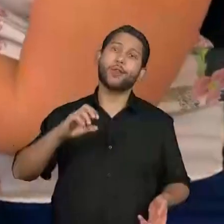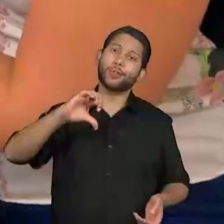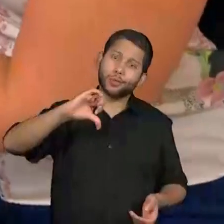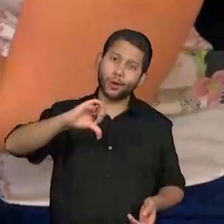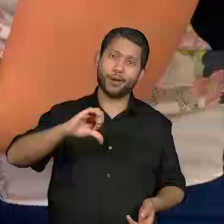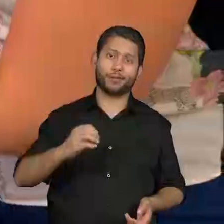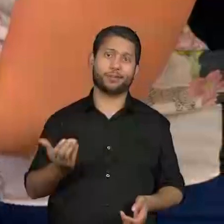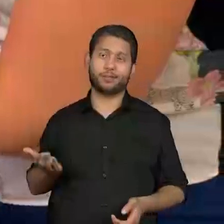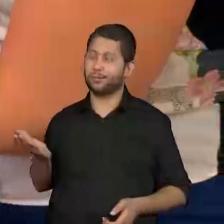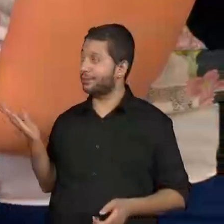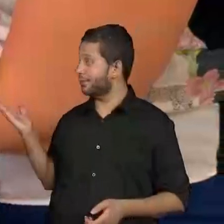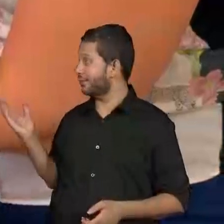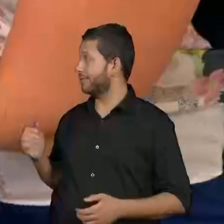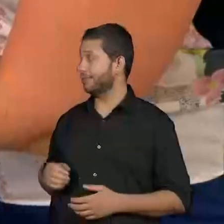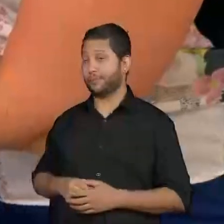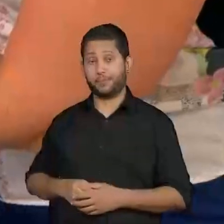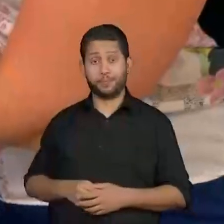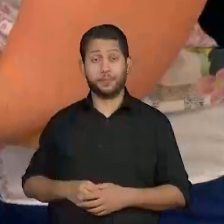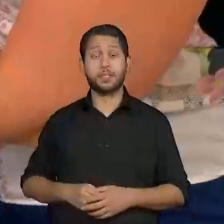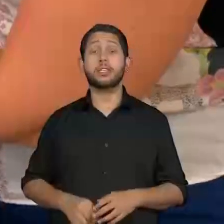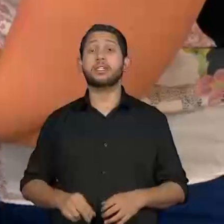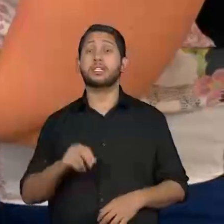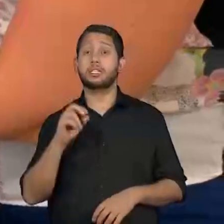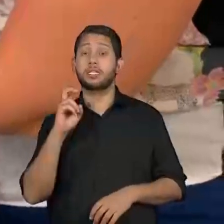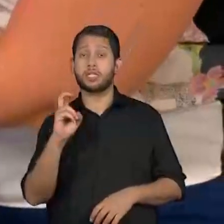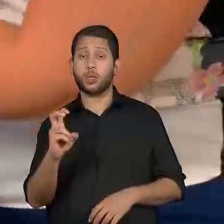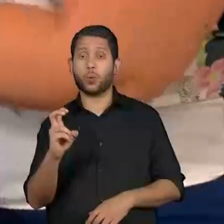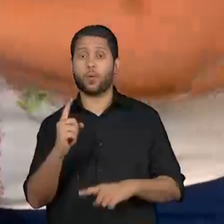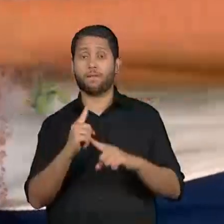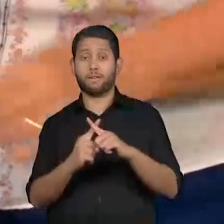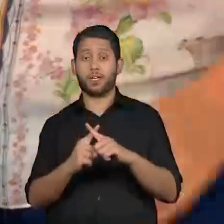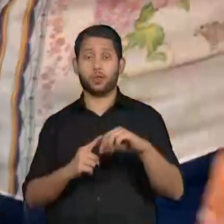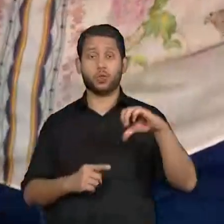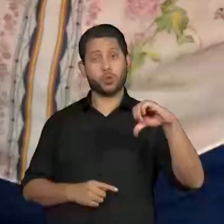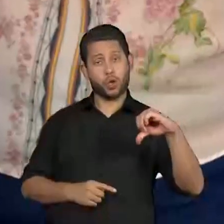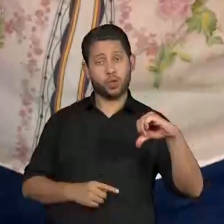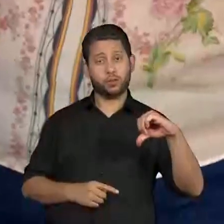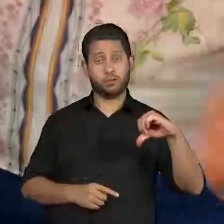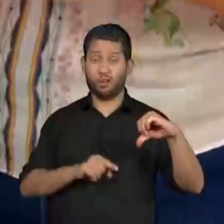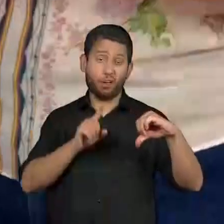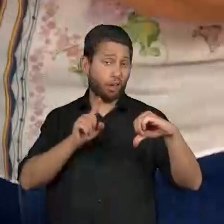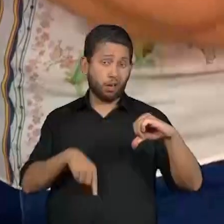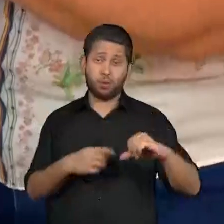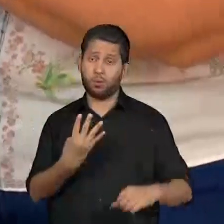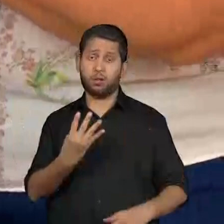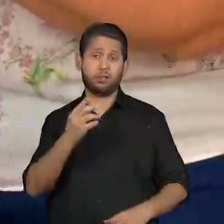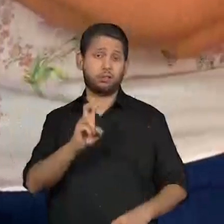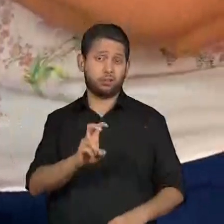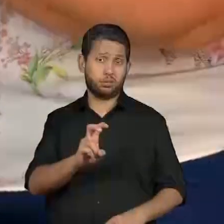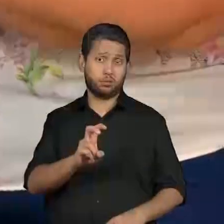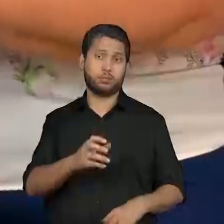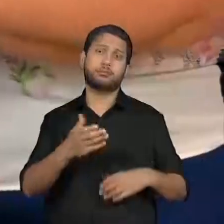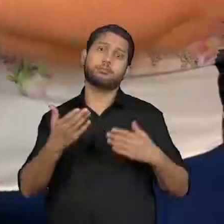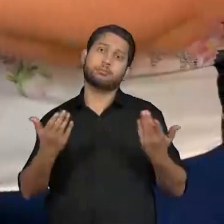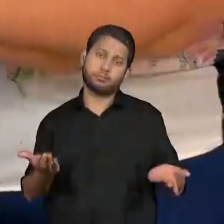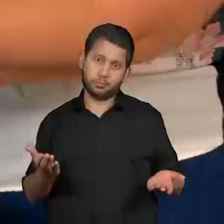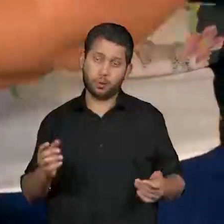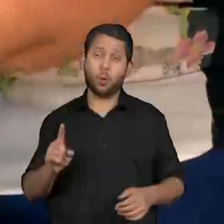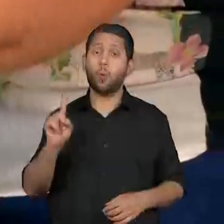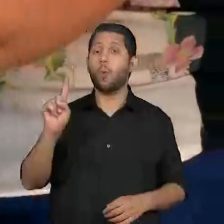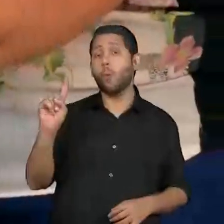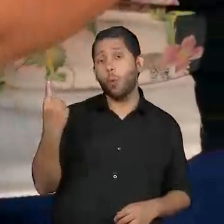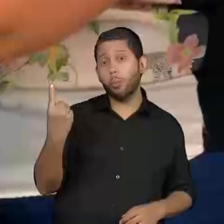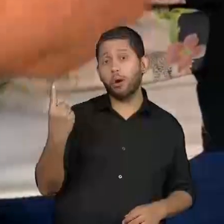o ponteiro grande para o 9. E aí, eu já registrei 13 horas